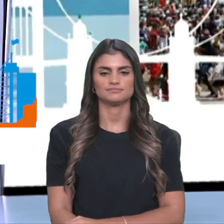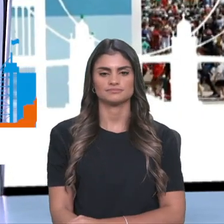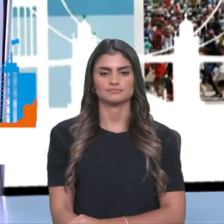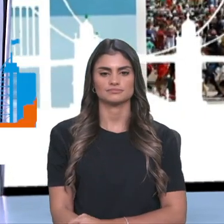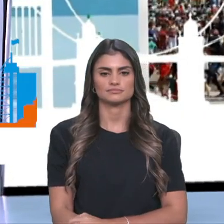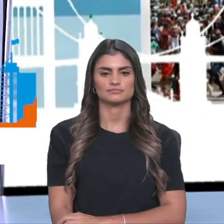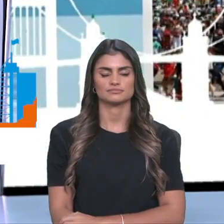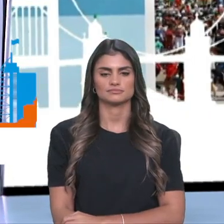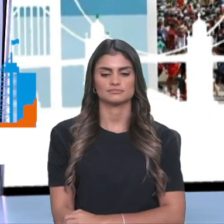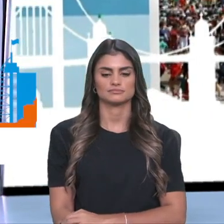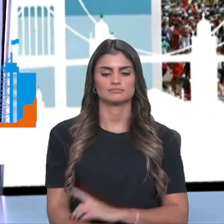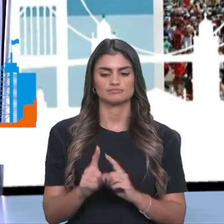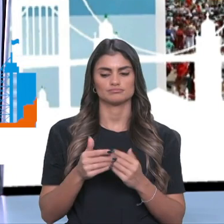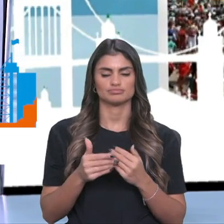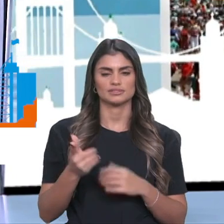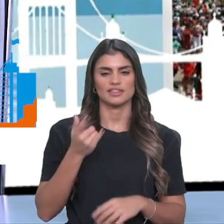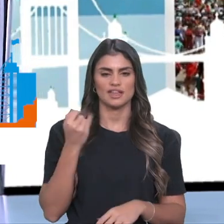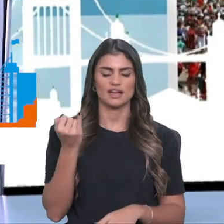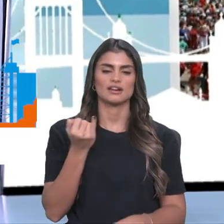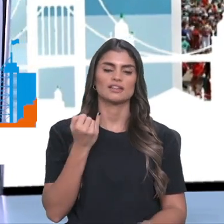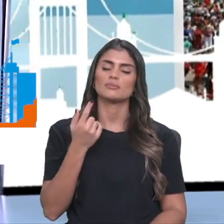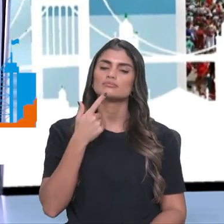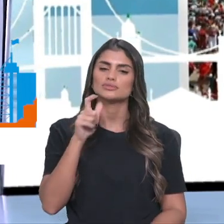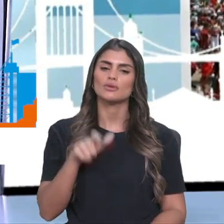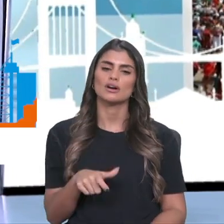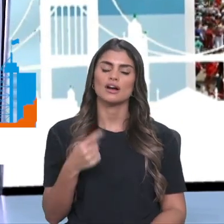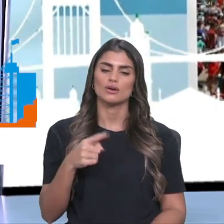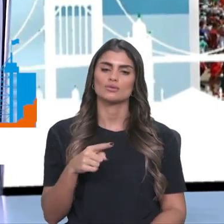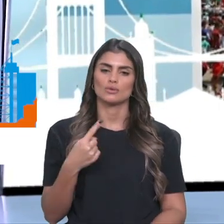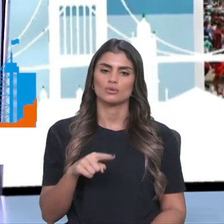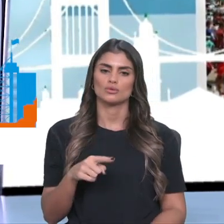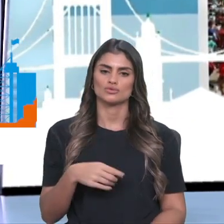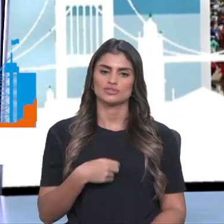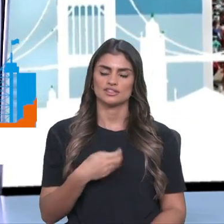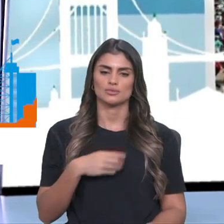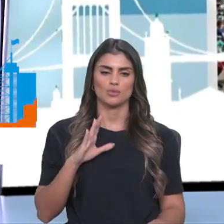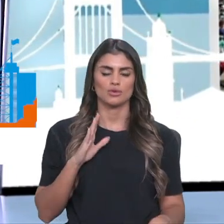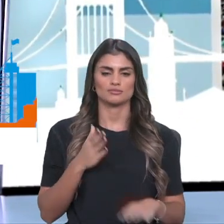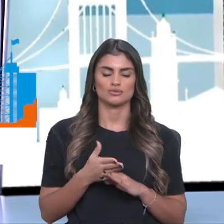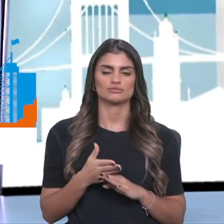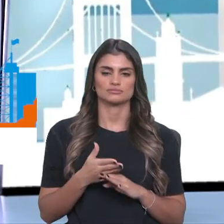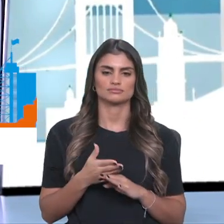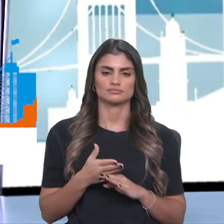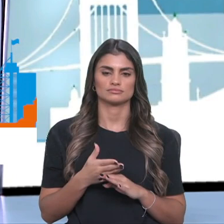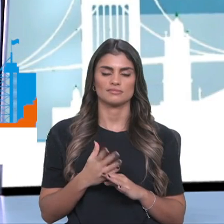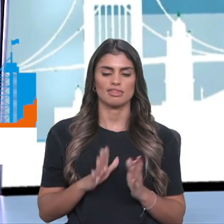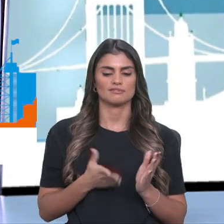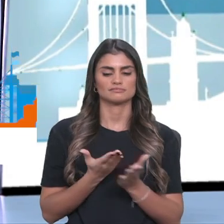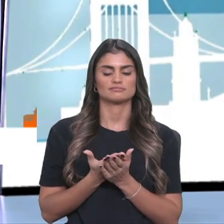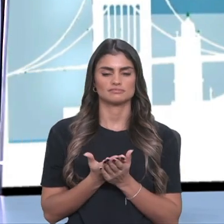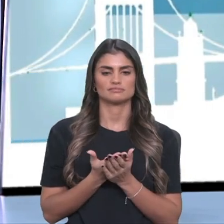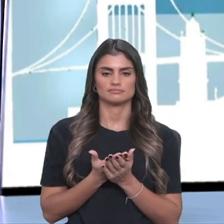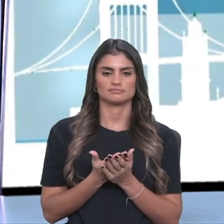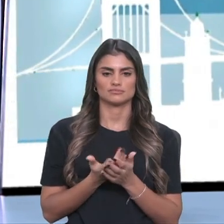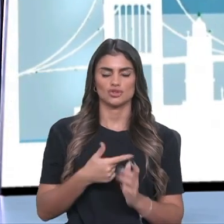partir desta ideia de um projeto amoroso, do ser humano que tem um sentido último, superior, faz com que